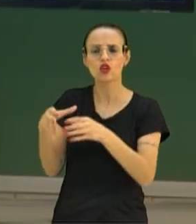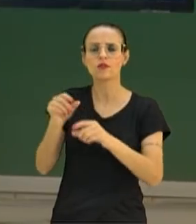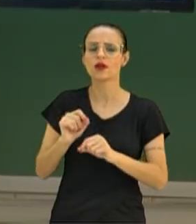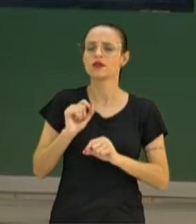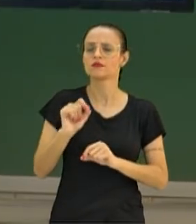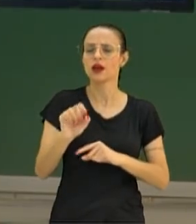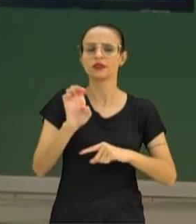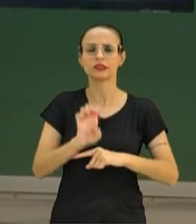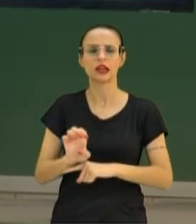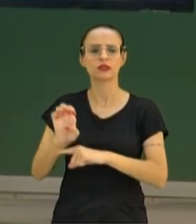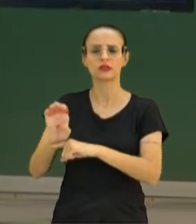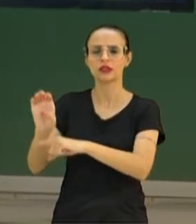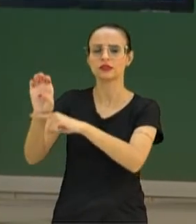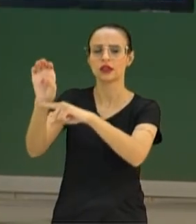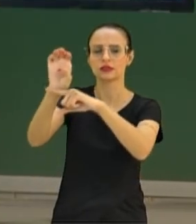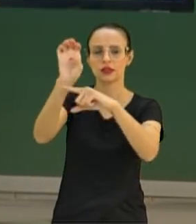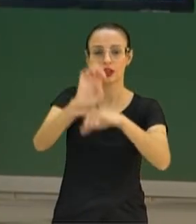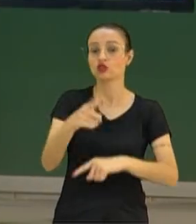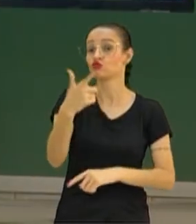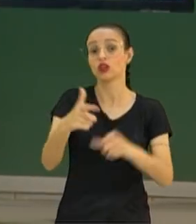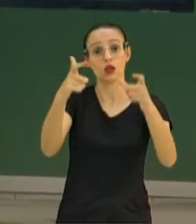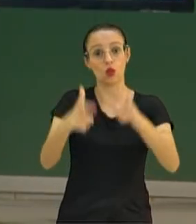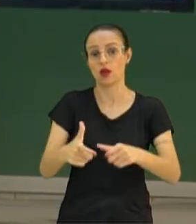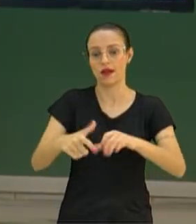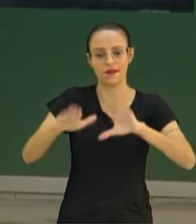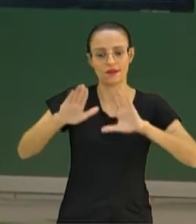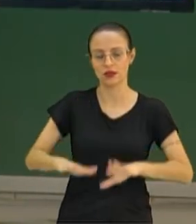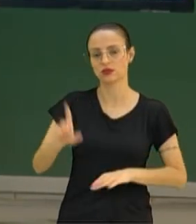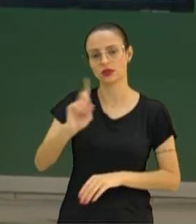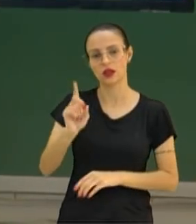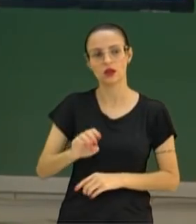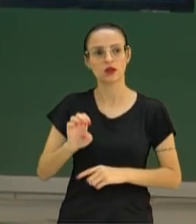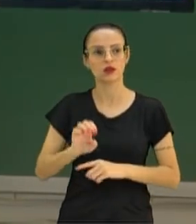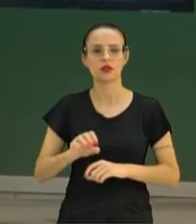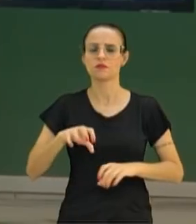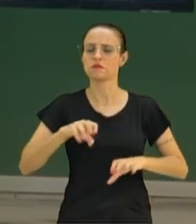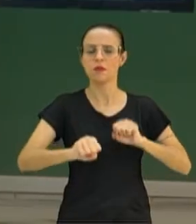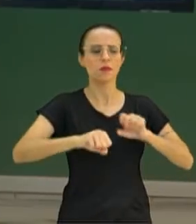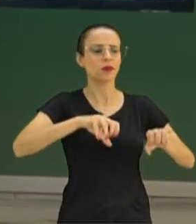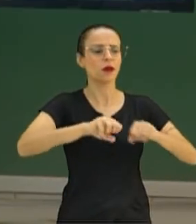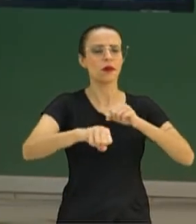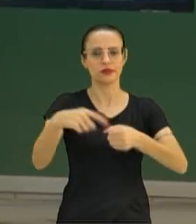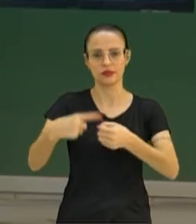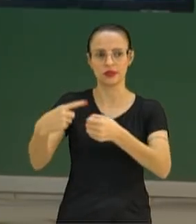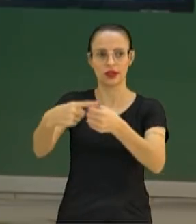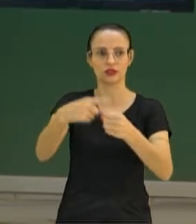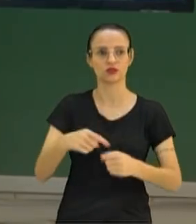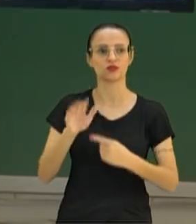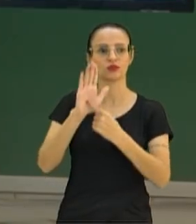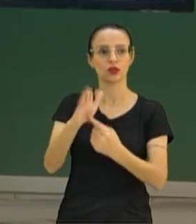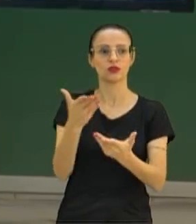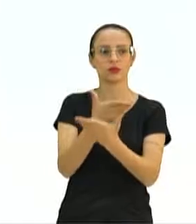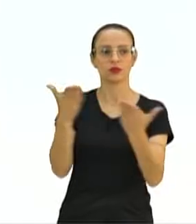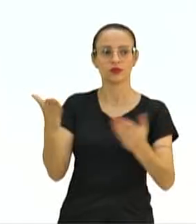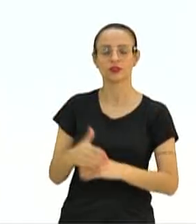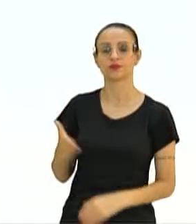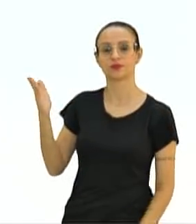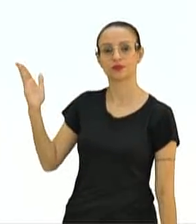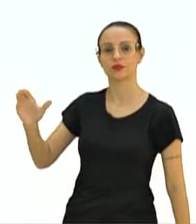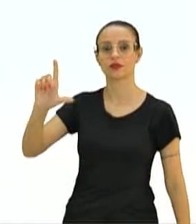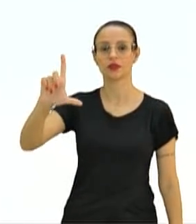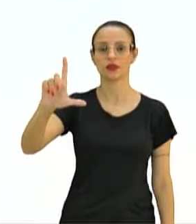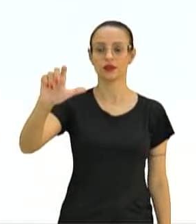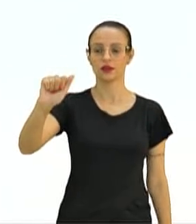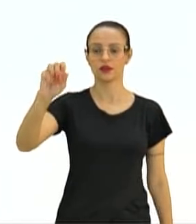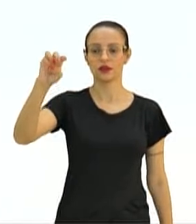os estados, né? Como eu disse a vocês, não tinha um local fixo, atacando as cidades, né? Trago aqui para vocês a foto do Lampião, né?